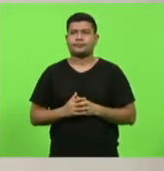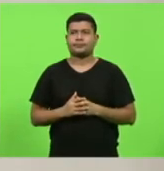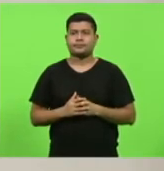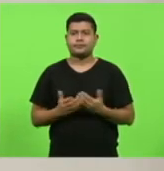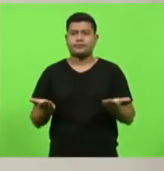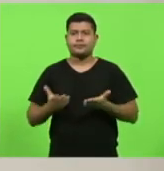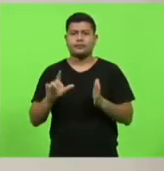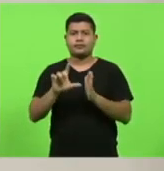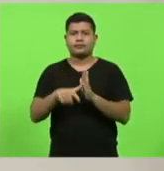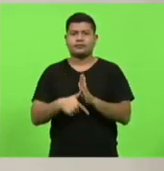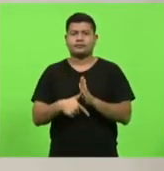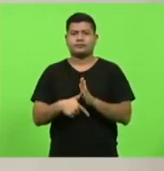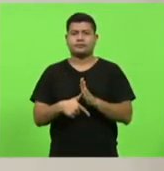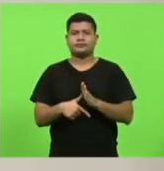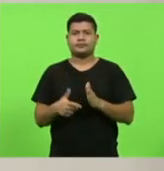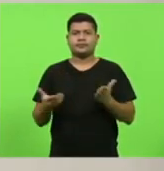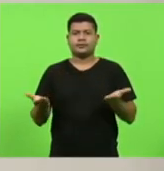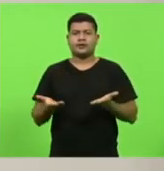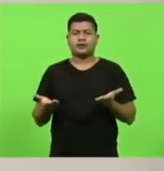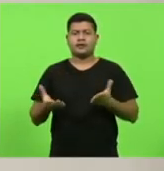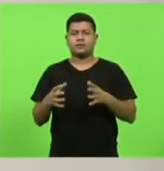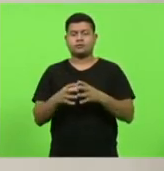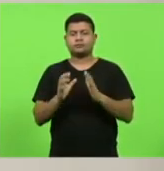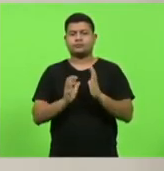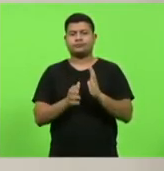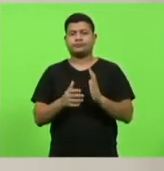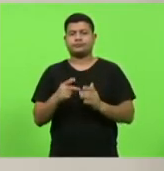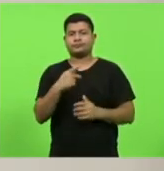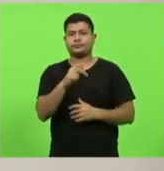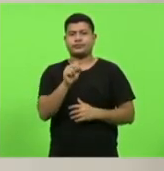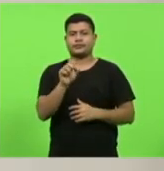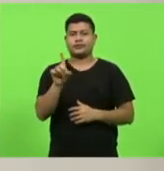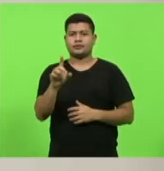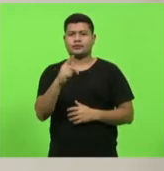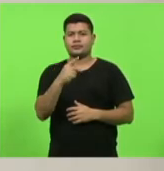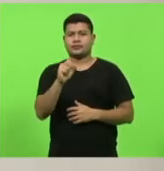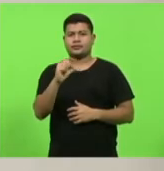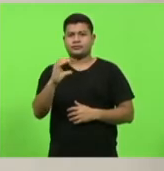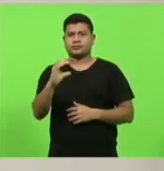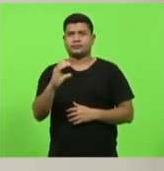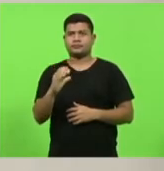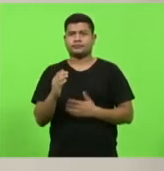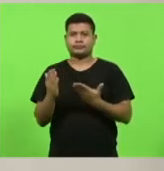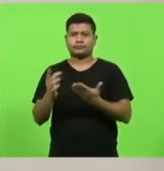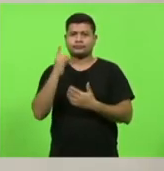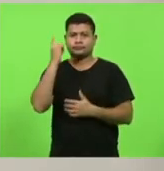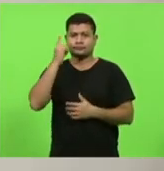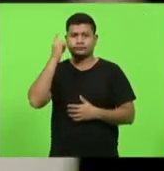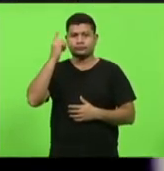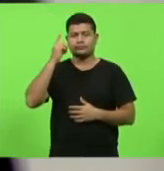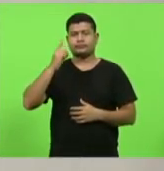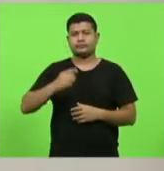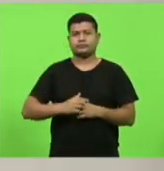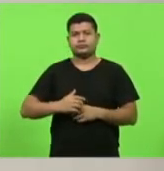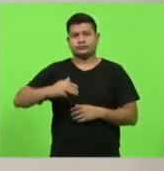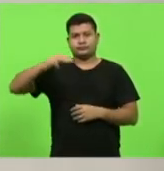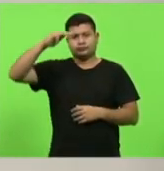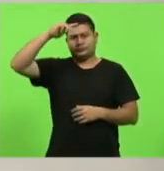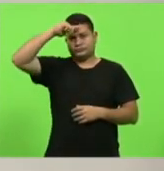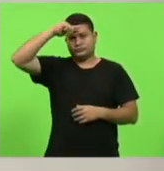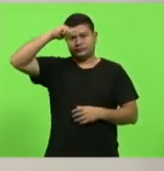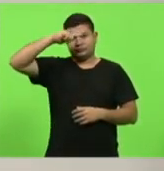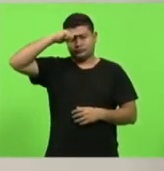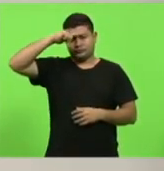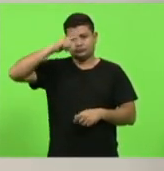Próximo bloco, PSD-PSC. Nosso deputado Jean Kuhlmann, por 9 minutos, deputado.